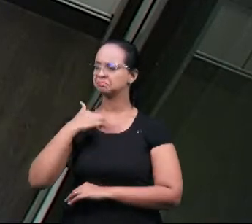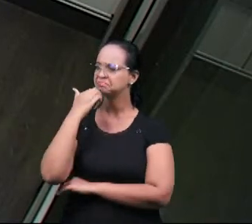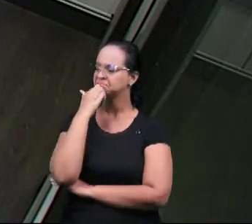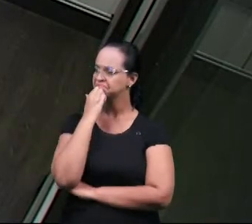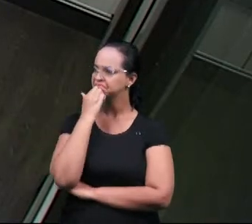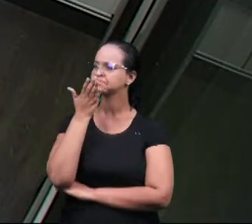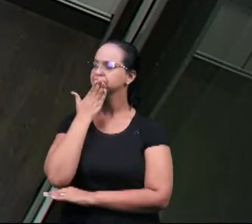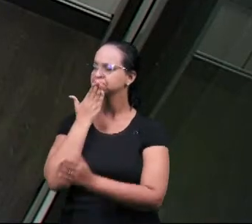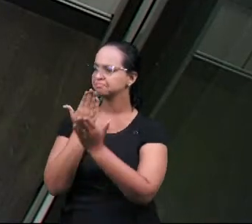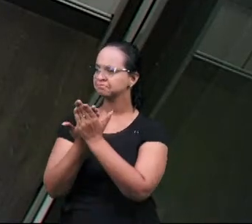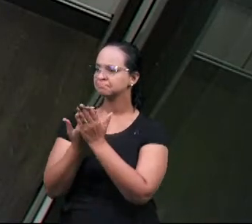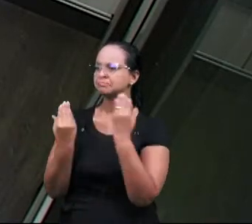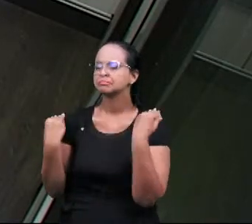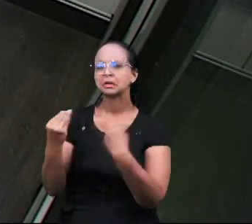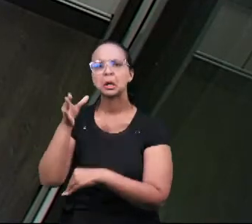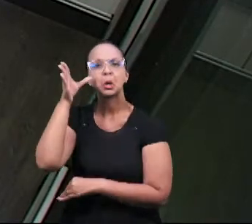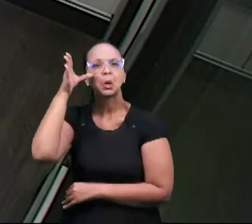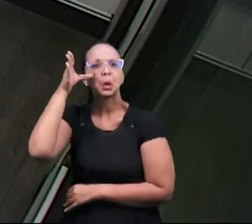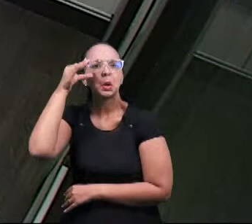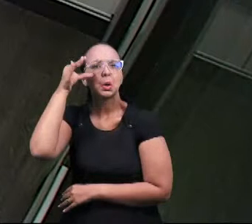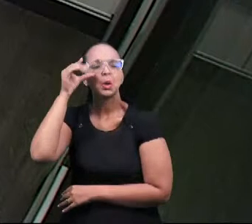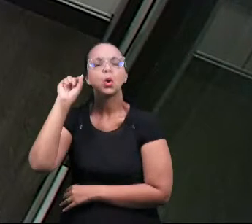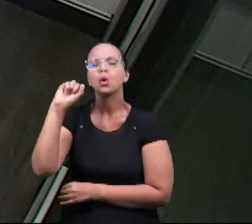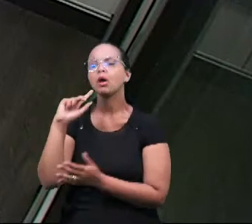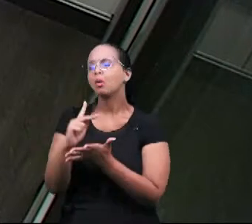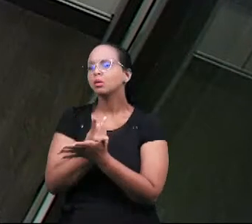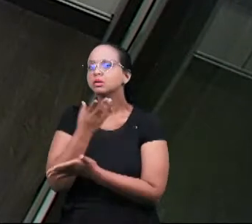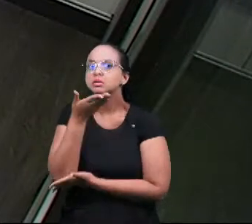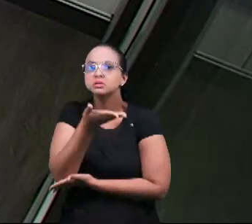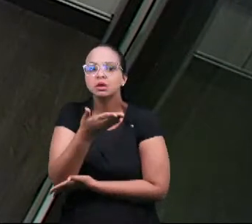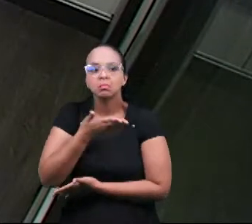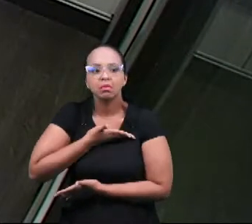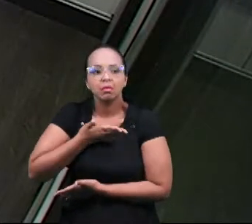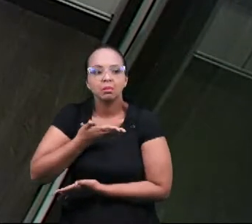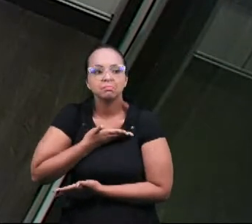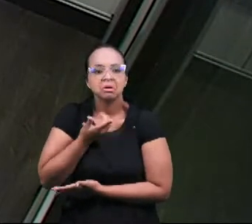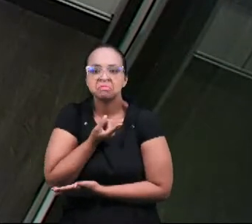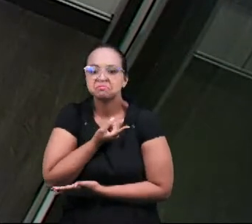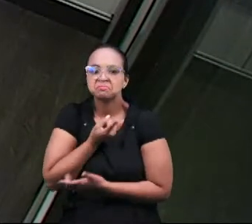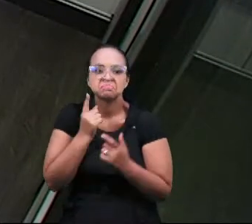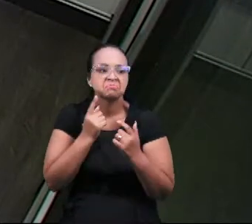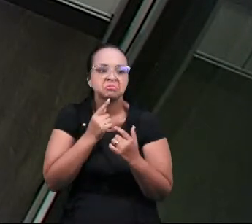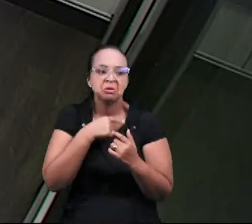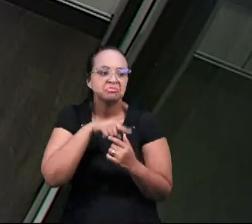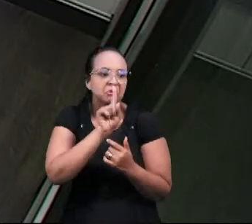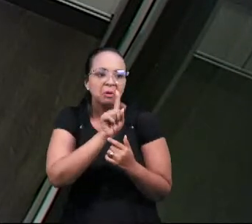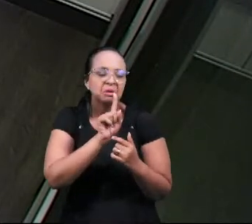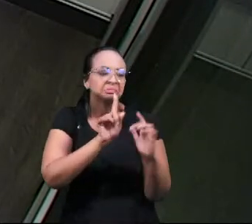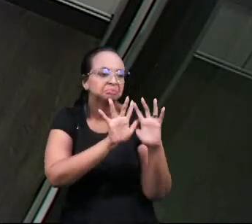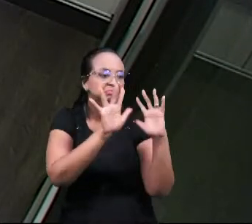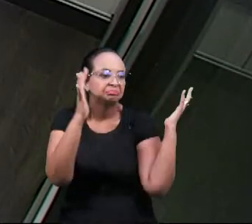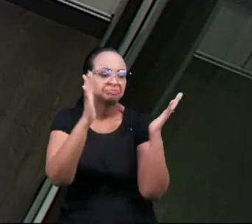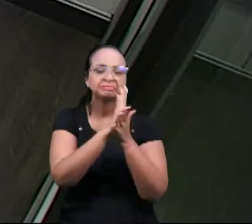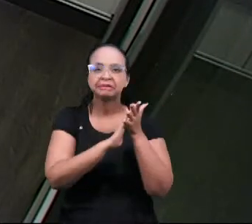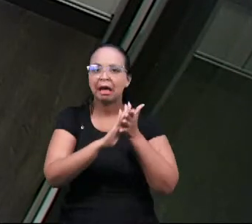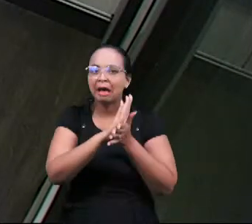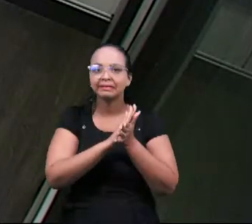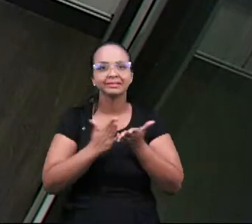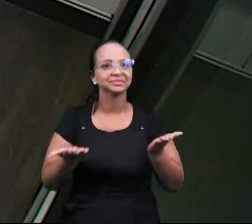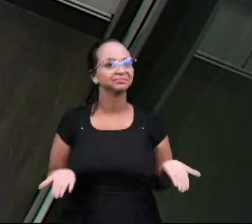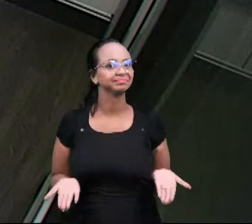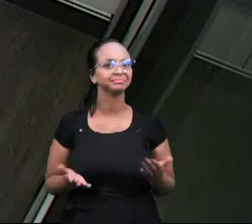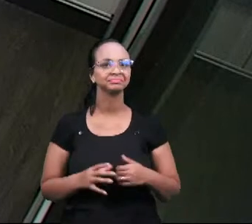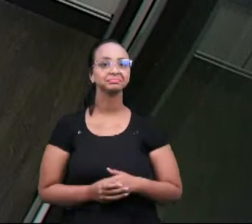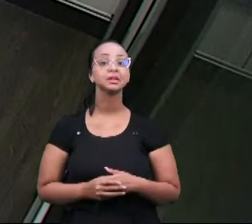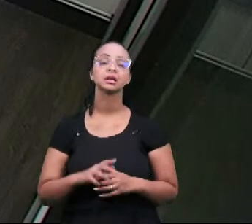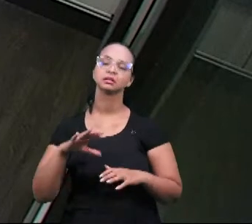realmente muito curioso de saber o que tinha acontecido com ele. Ele estava indo justamente para a igreja lá do bairro. E aí,